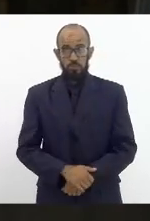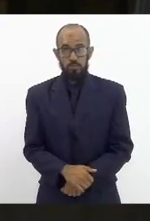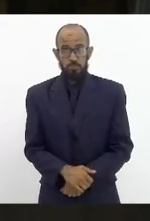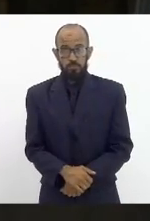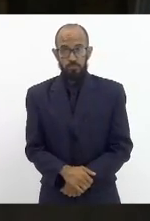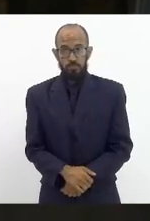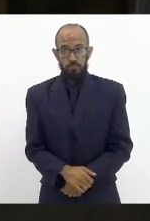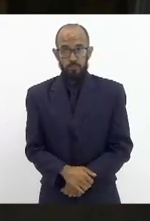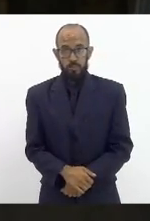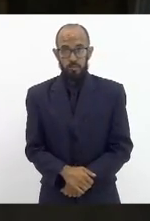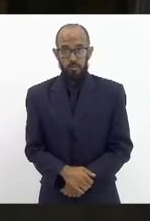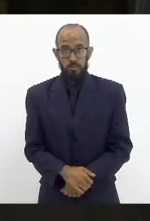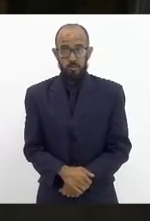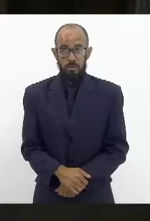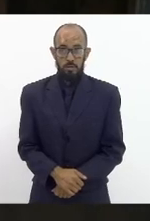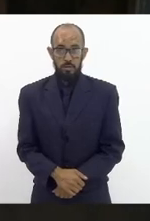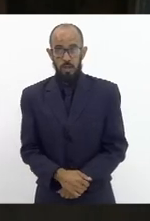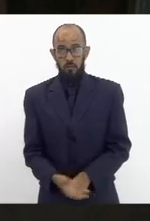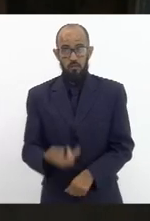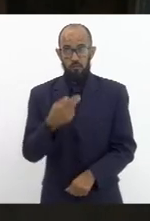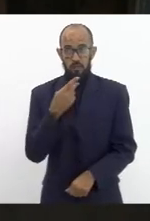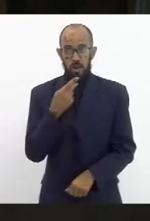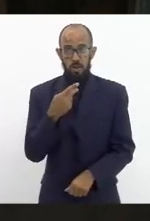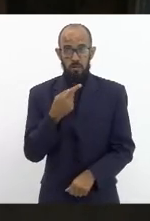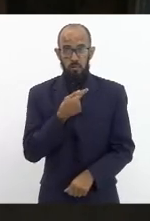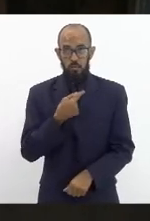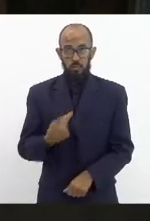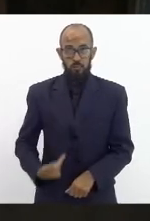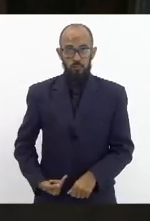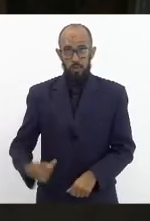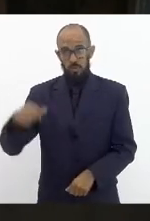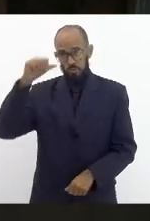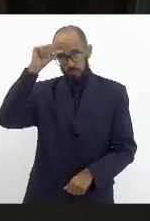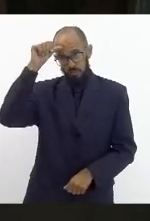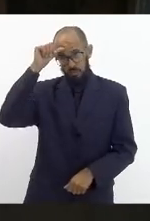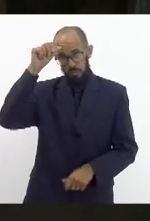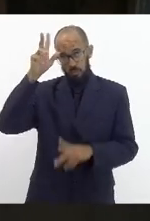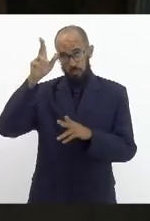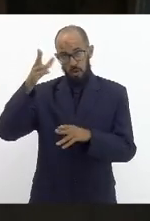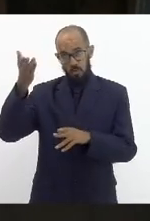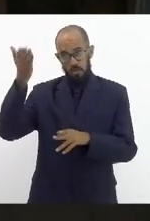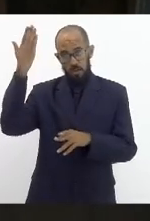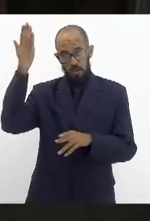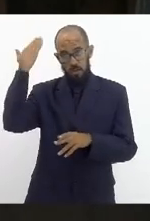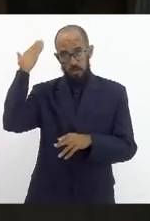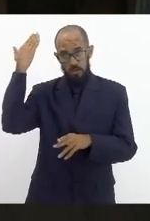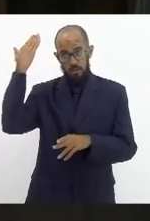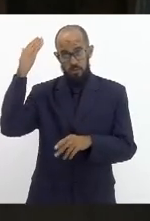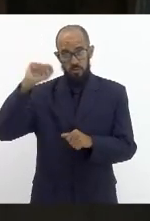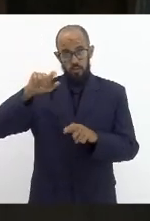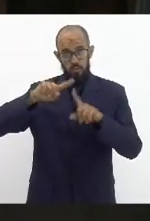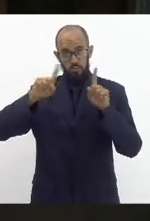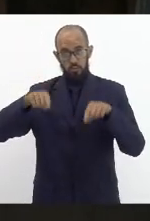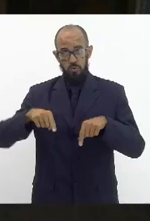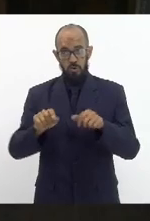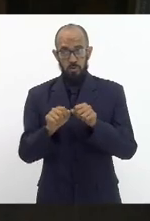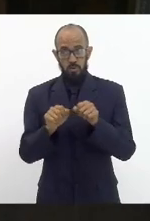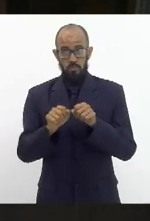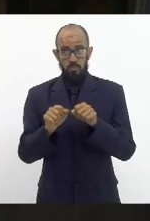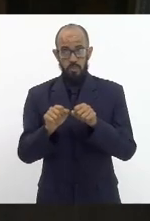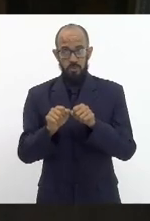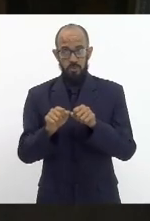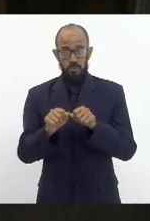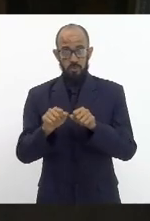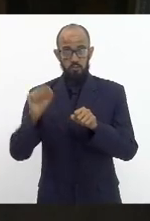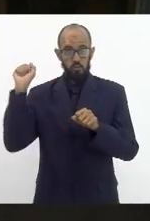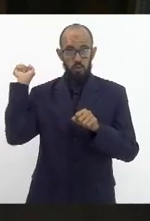tratando o governo Cláudio Castro da mesma maneira que outrora os servidores estavam jogando